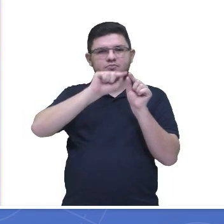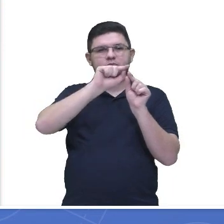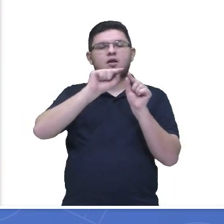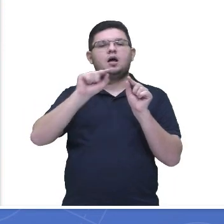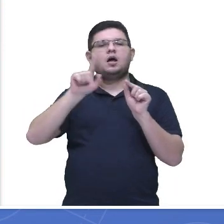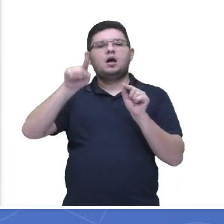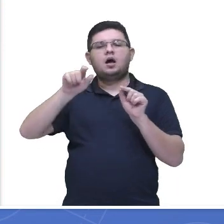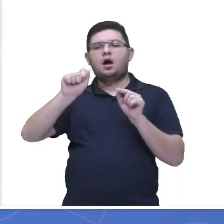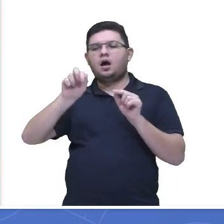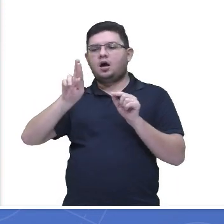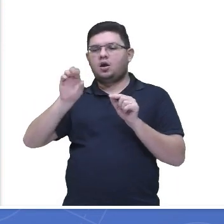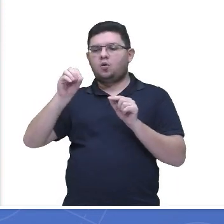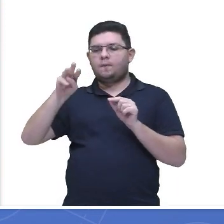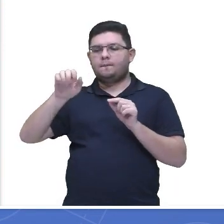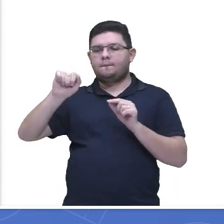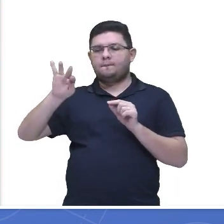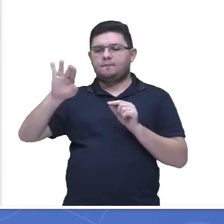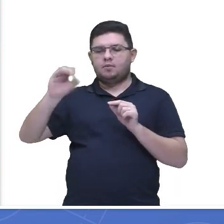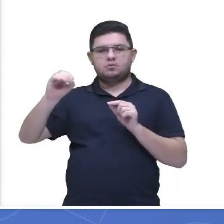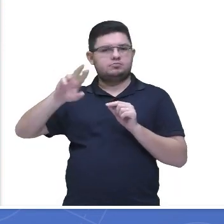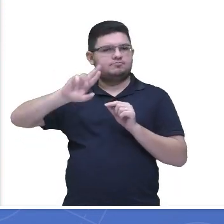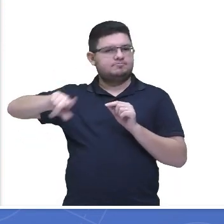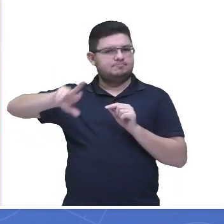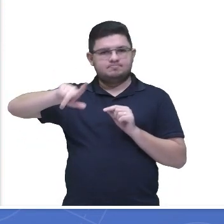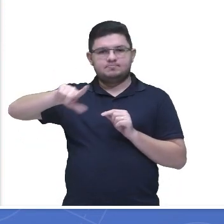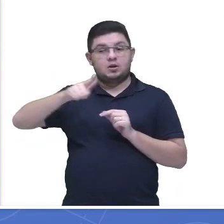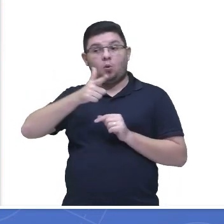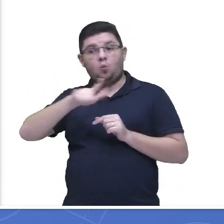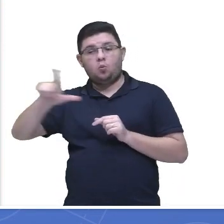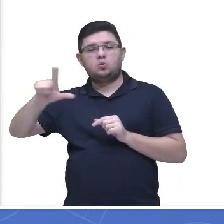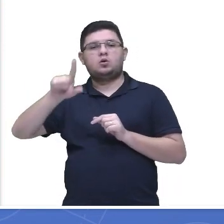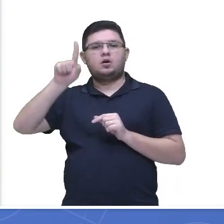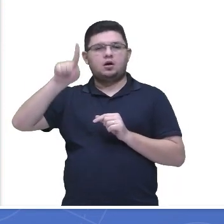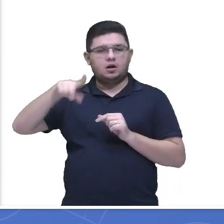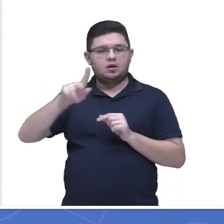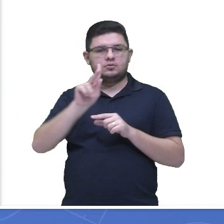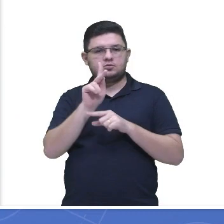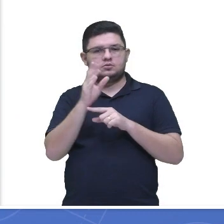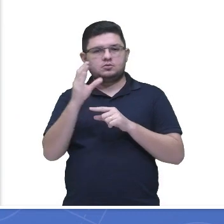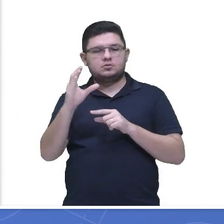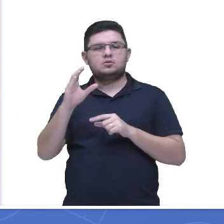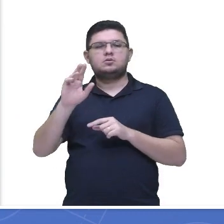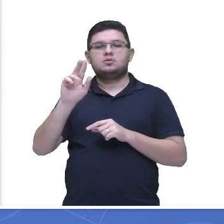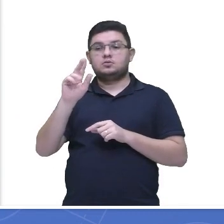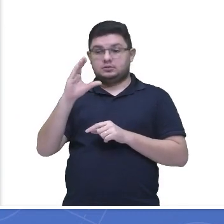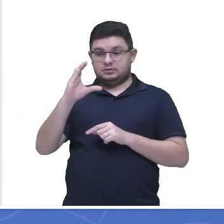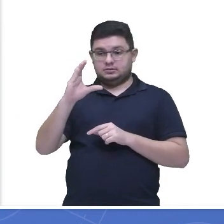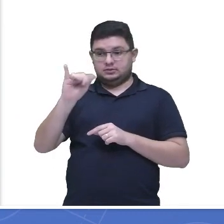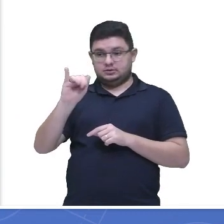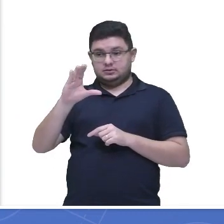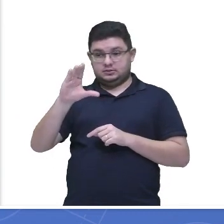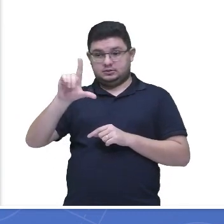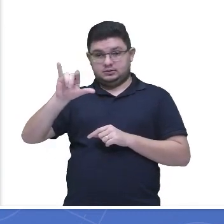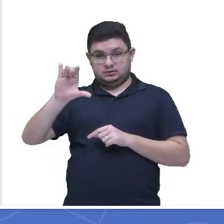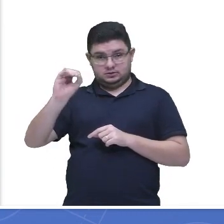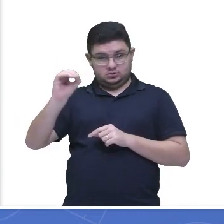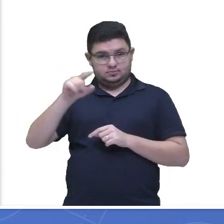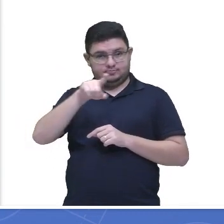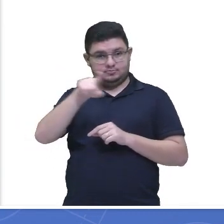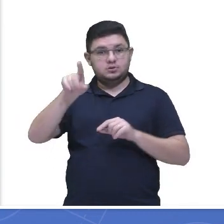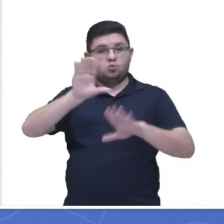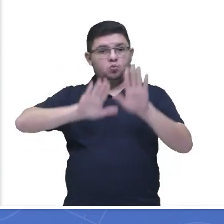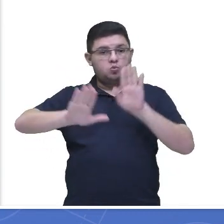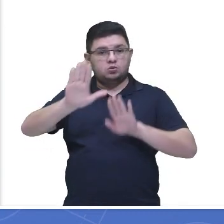hidrocarboneto cíclico, ok? Cuidado! E na questão número 2,